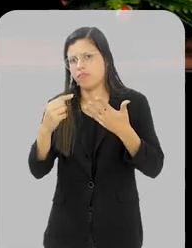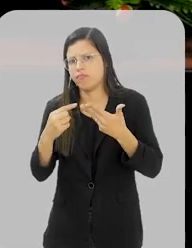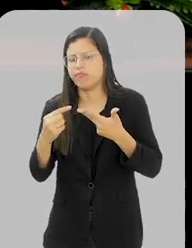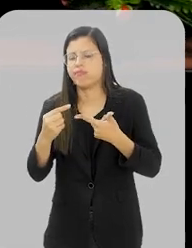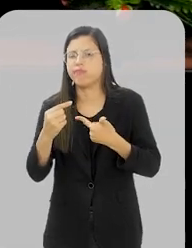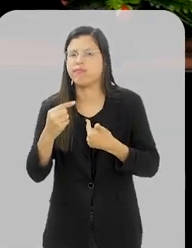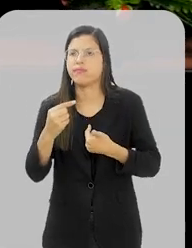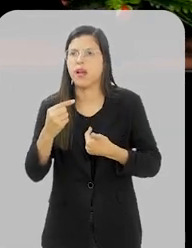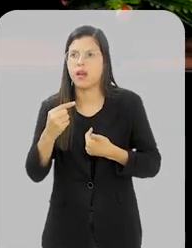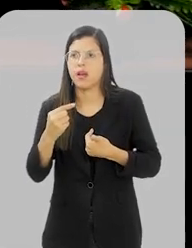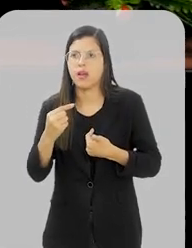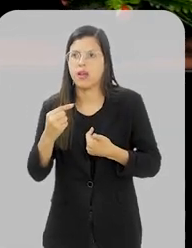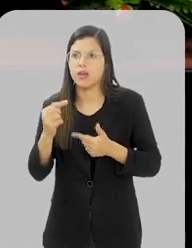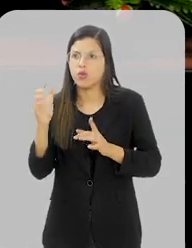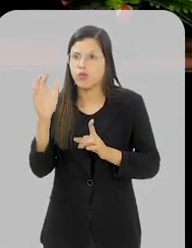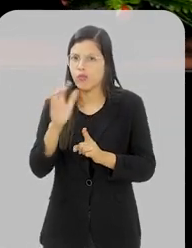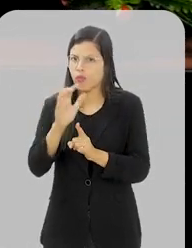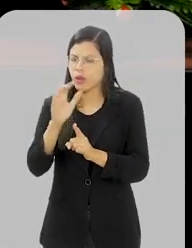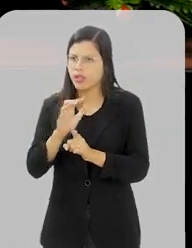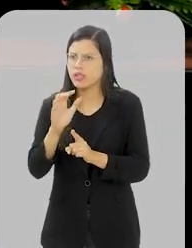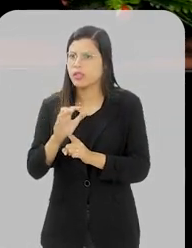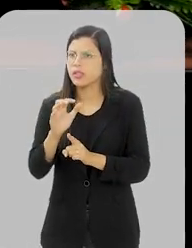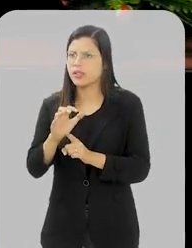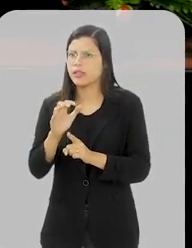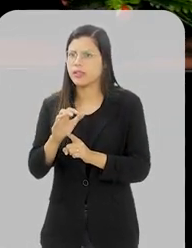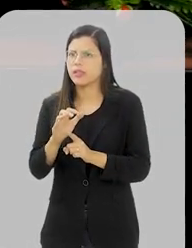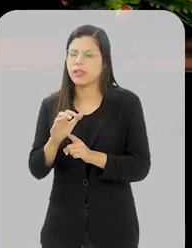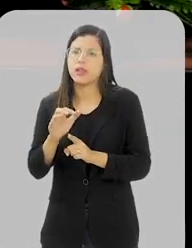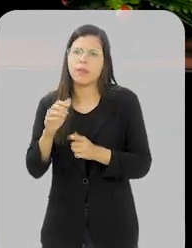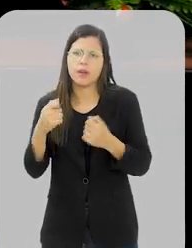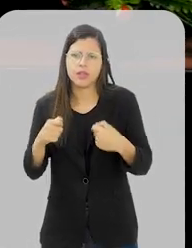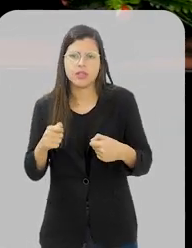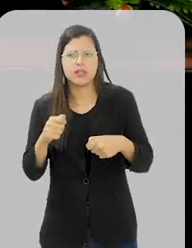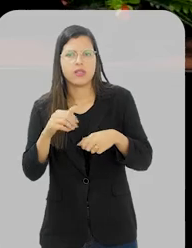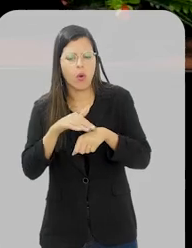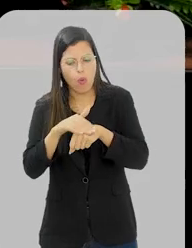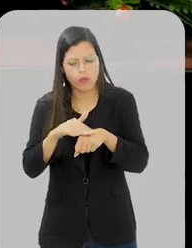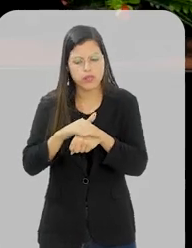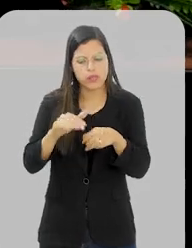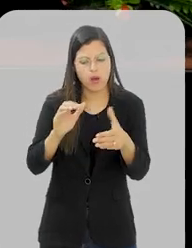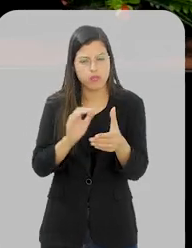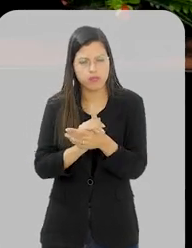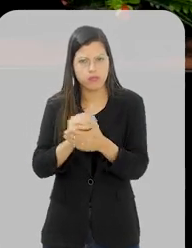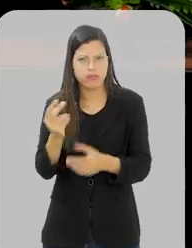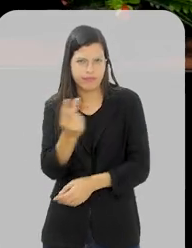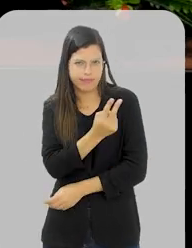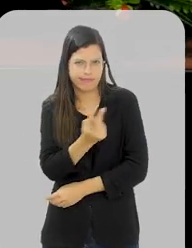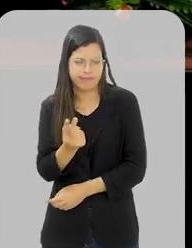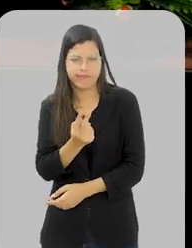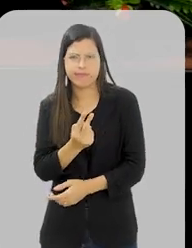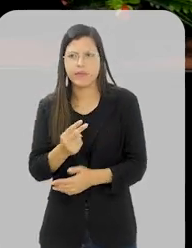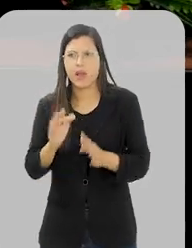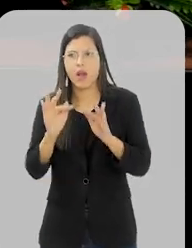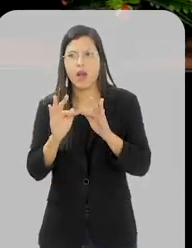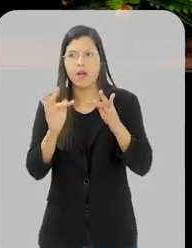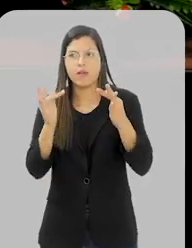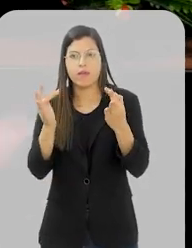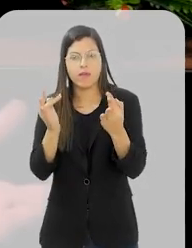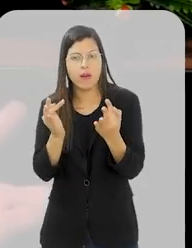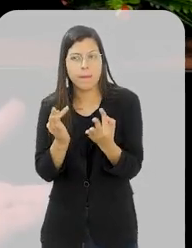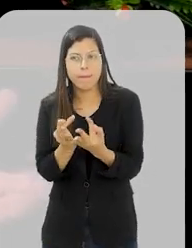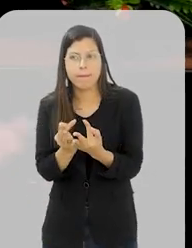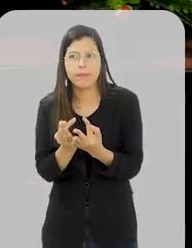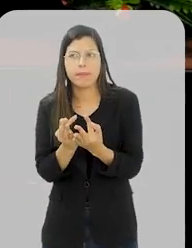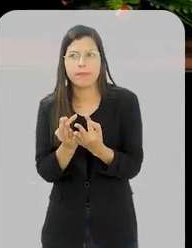vezes eh implicam num num descenso do do do casal coisa que o vha desde que a família